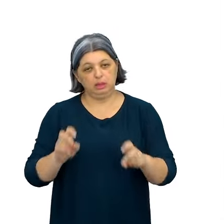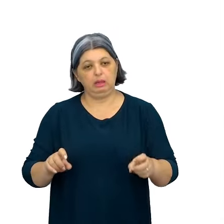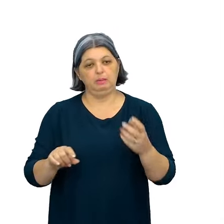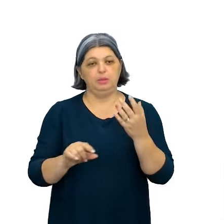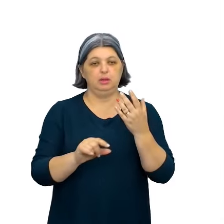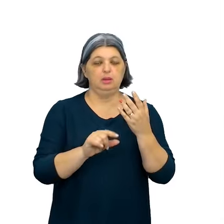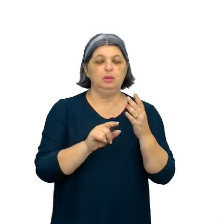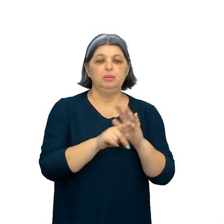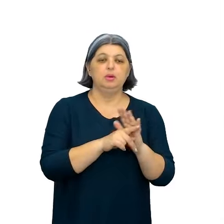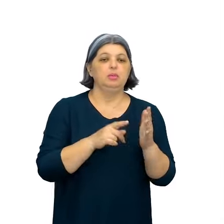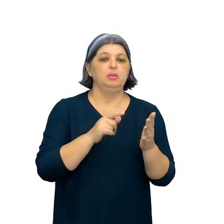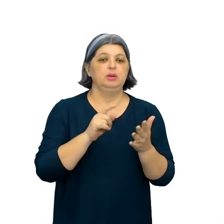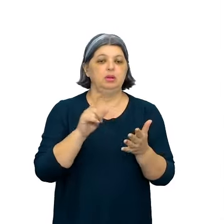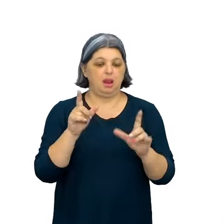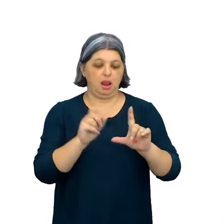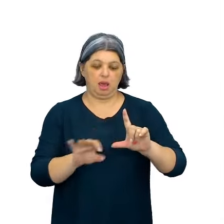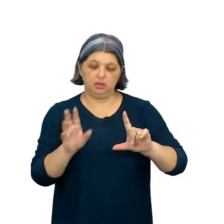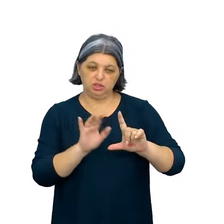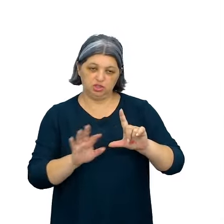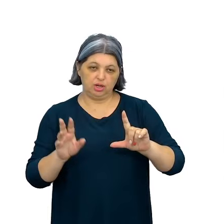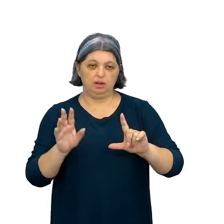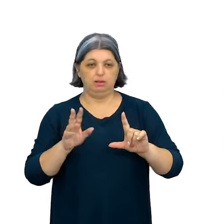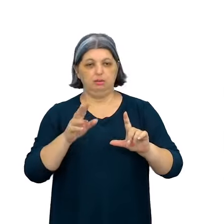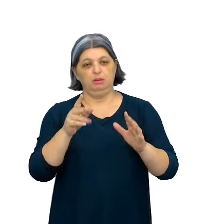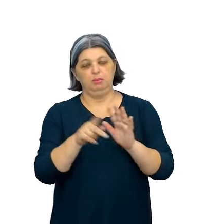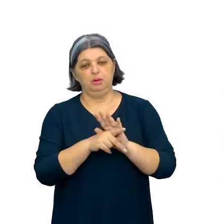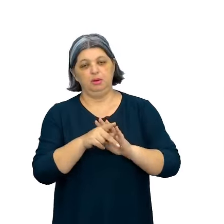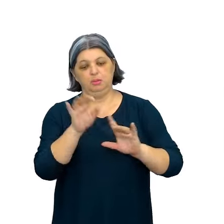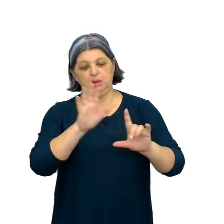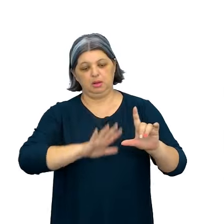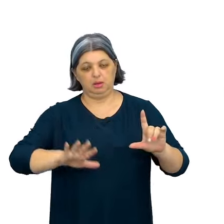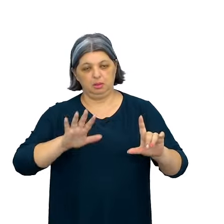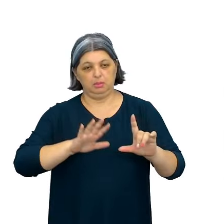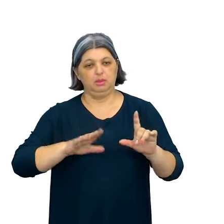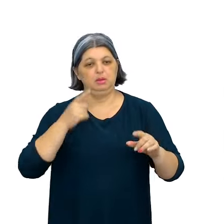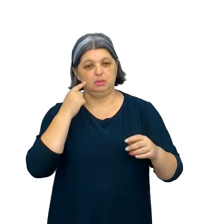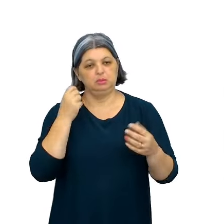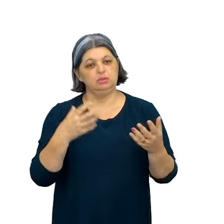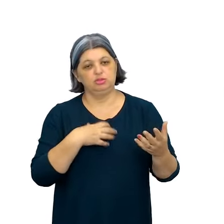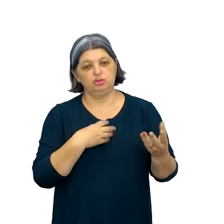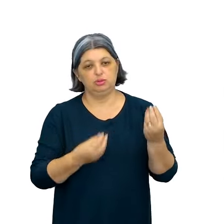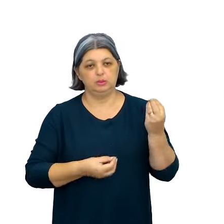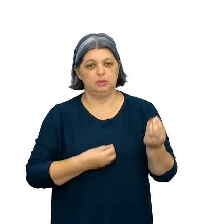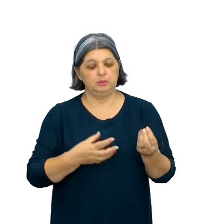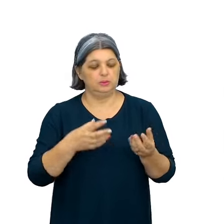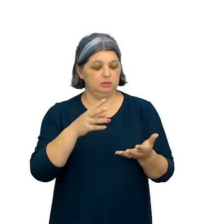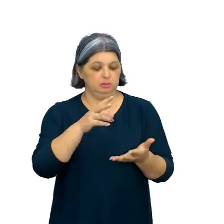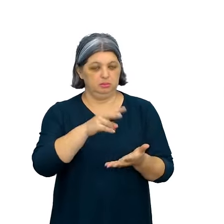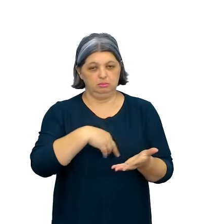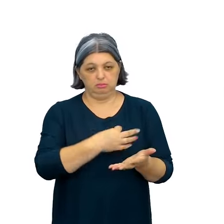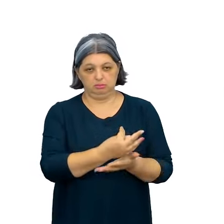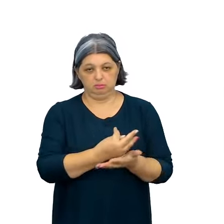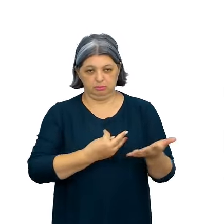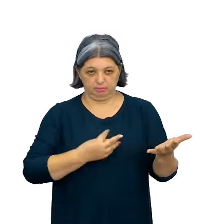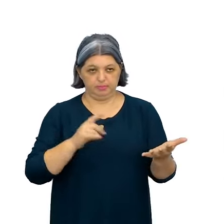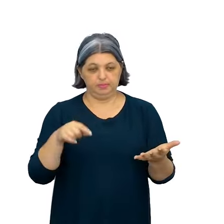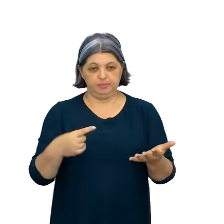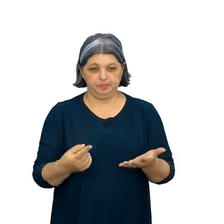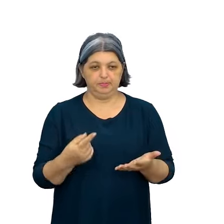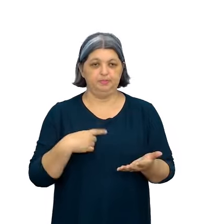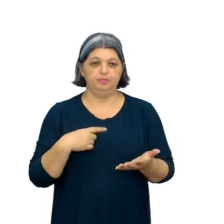e ilustrações, o leitor levanta hipóteses tanto sobre o conteúdo como sobre a forma do texto ou da porção seguinte